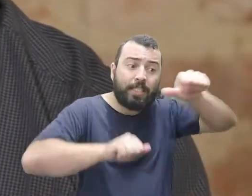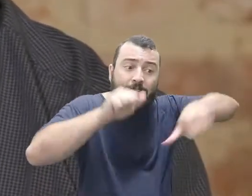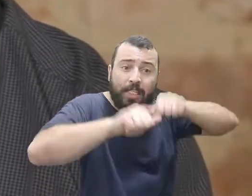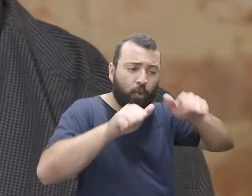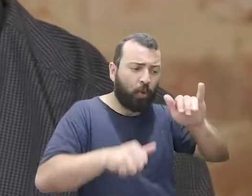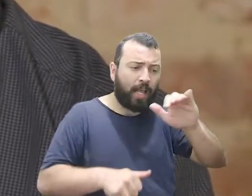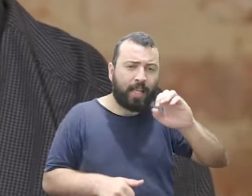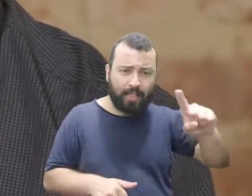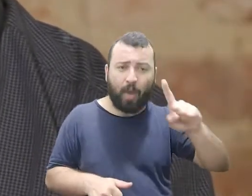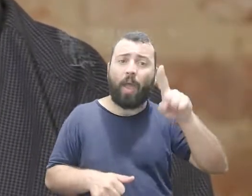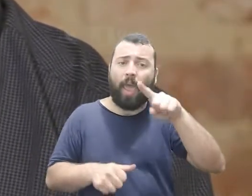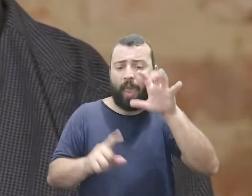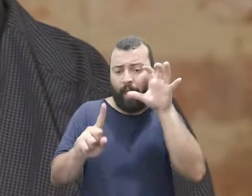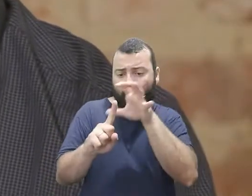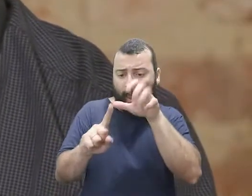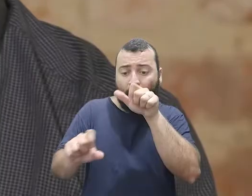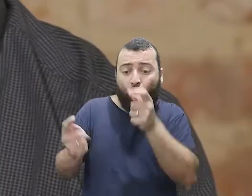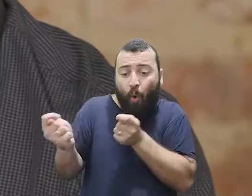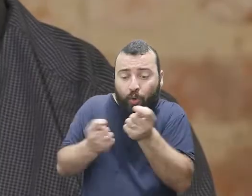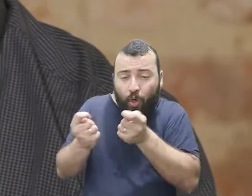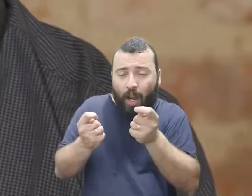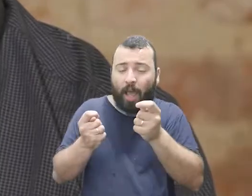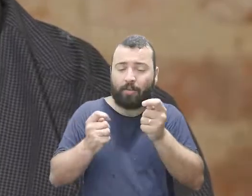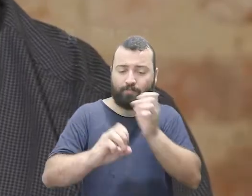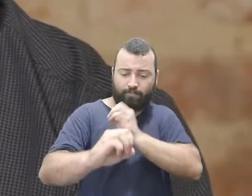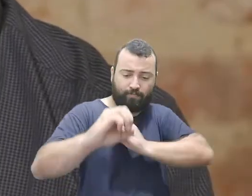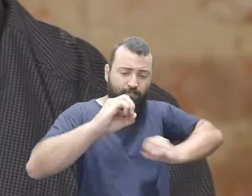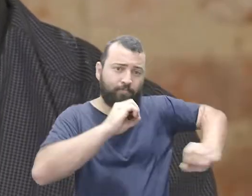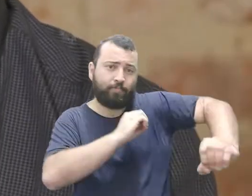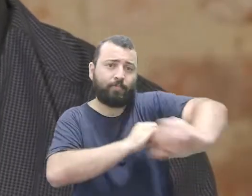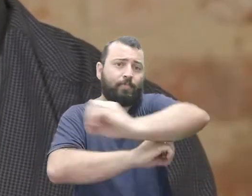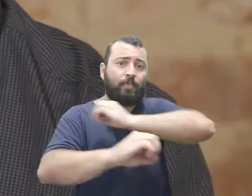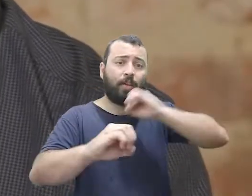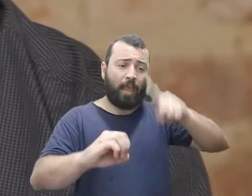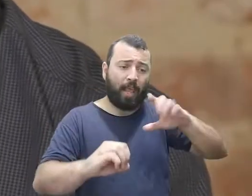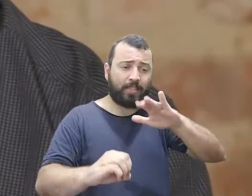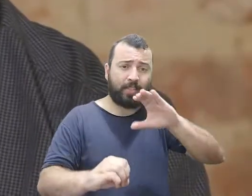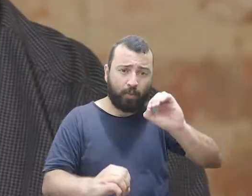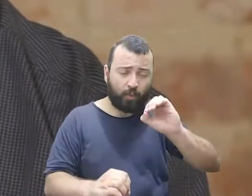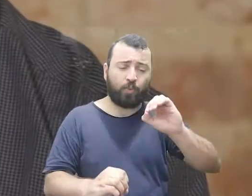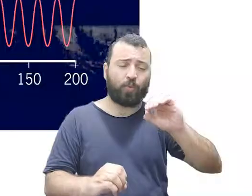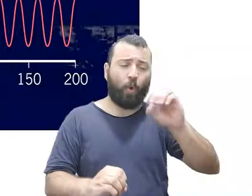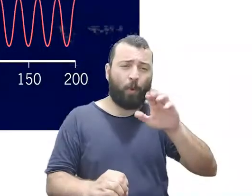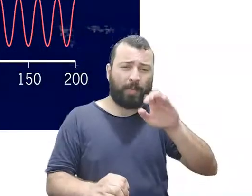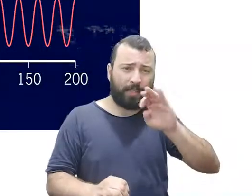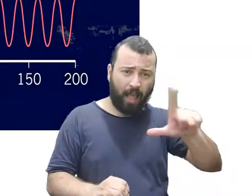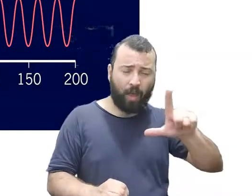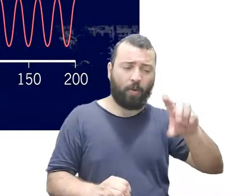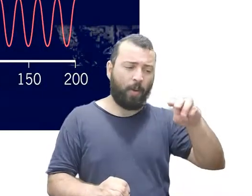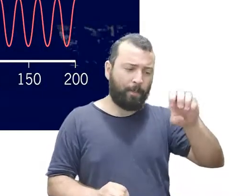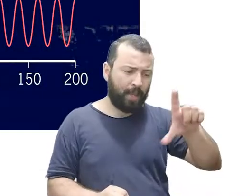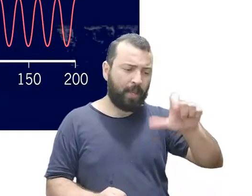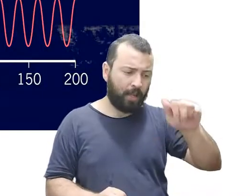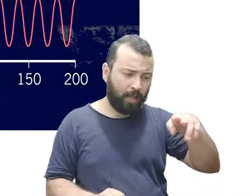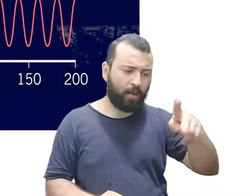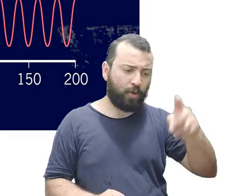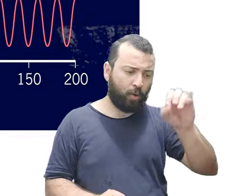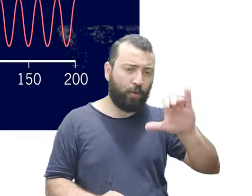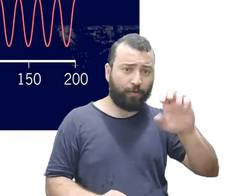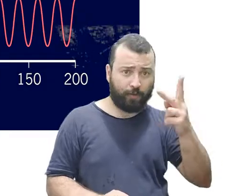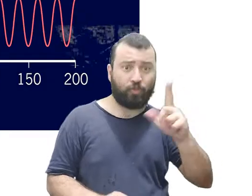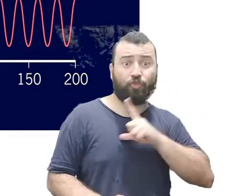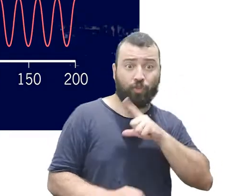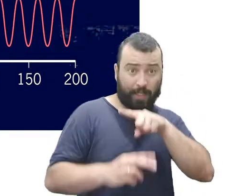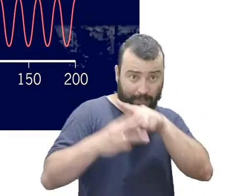de glaciação, que são controladas por ciclos orbitais, chamados de ciclos orbitais de Milankovitch. Existem 3 deles: o ciclo